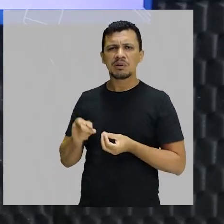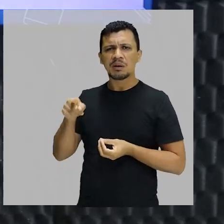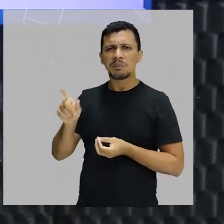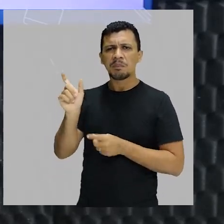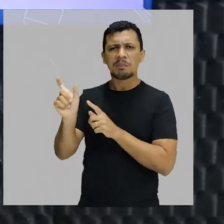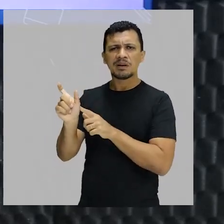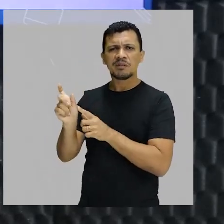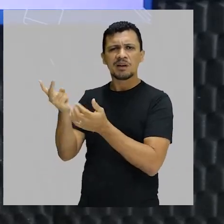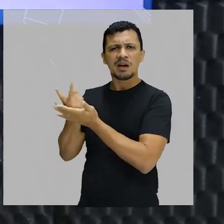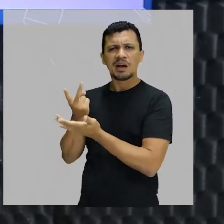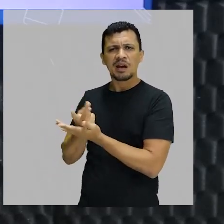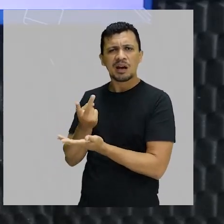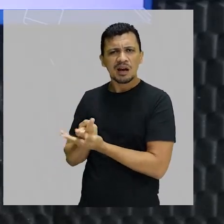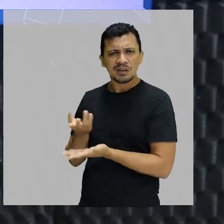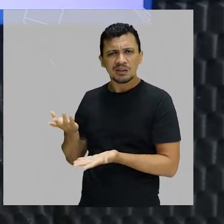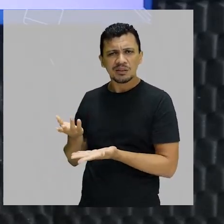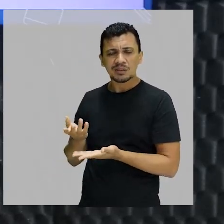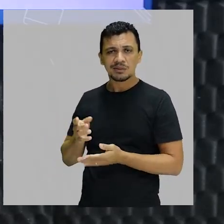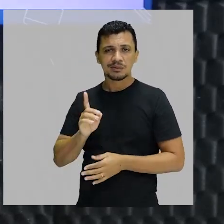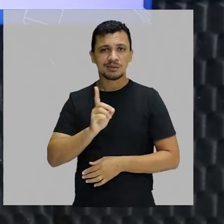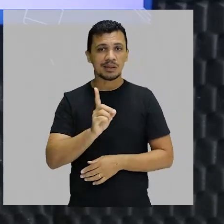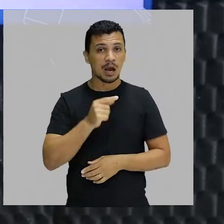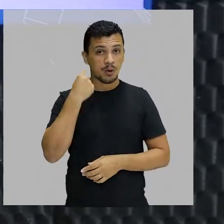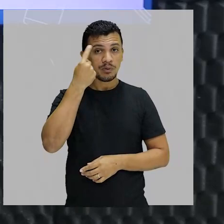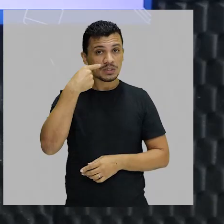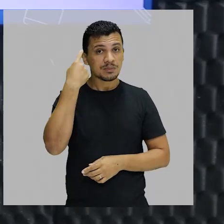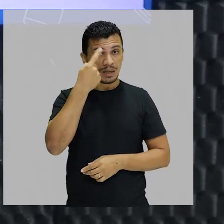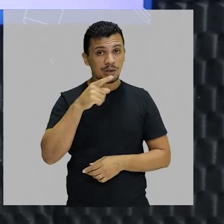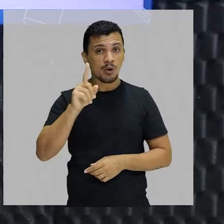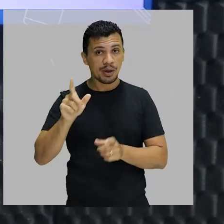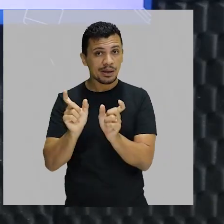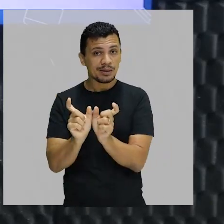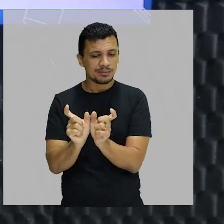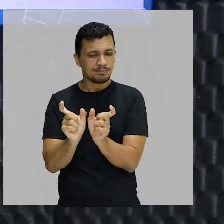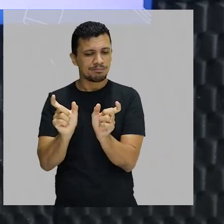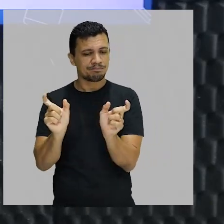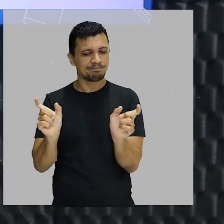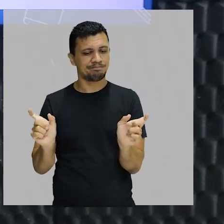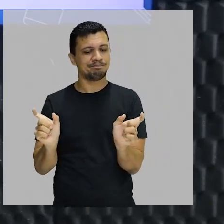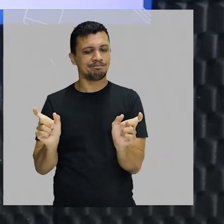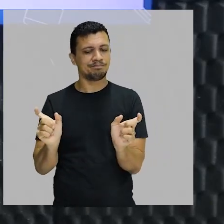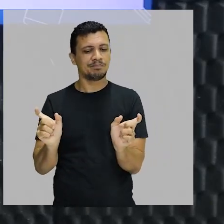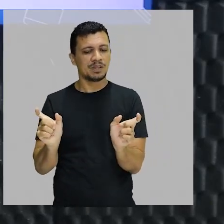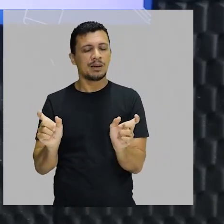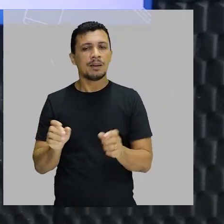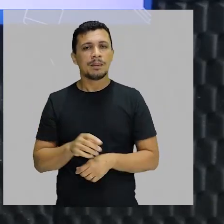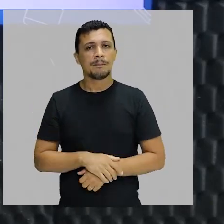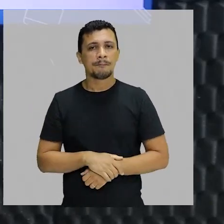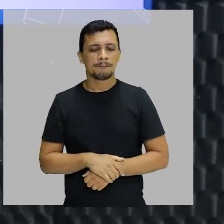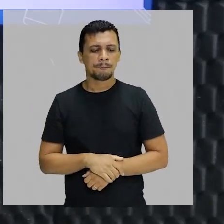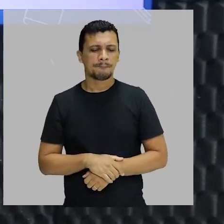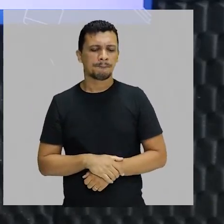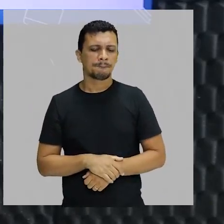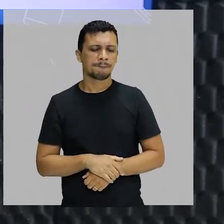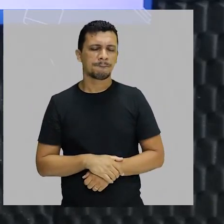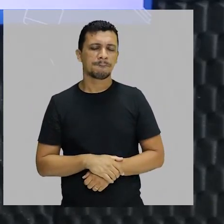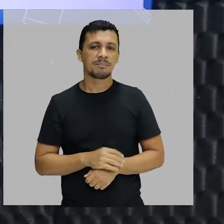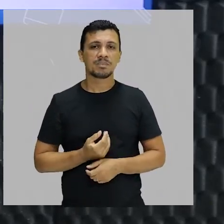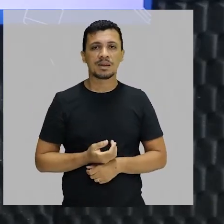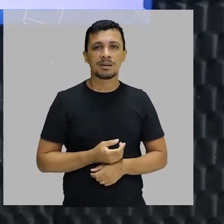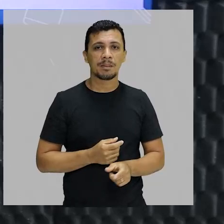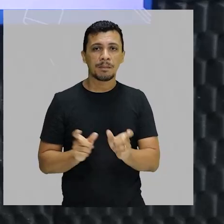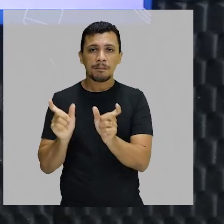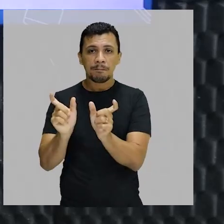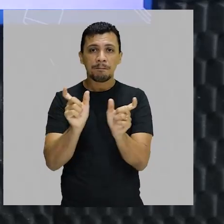tudo junto? Não, em espanhol é separado, tá? Então, são palavras que nós podemos perceber através